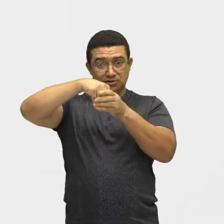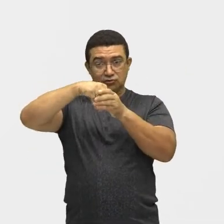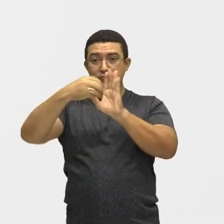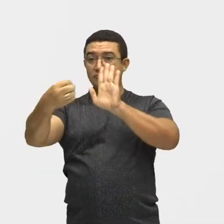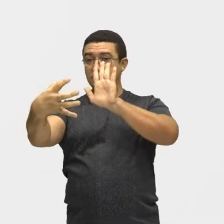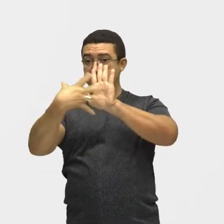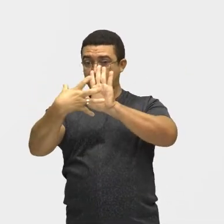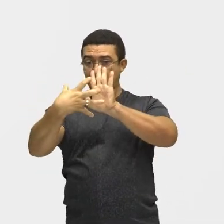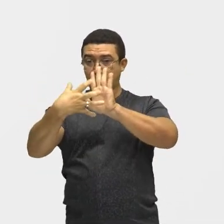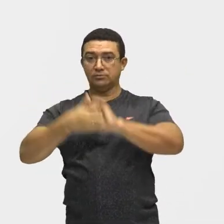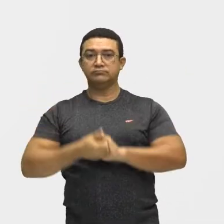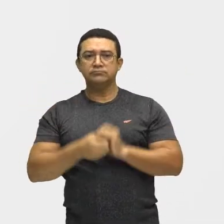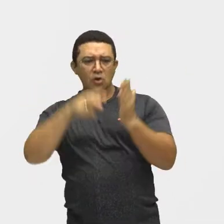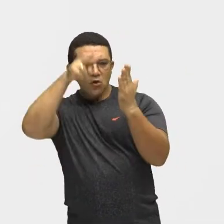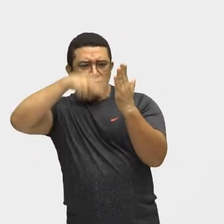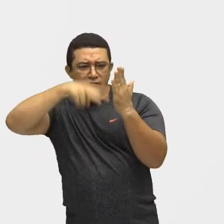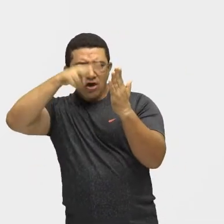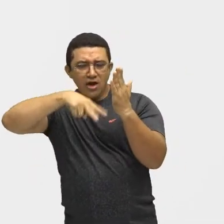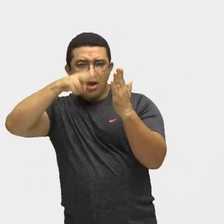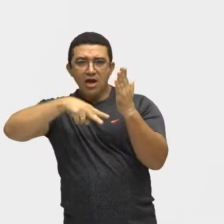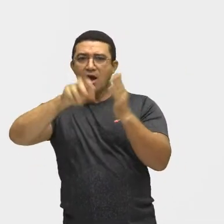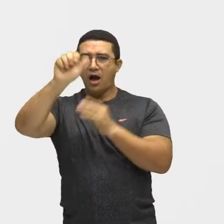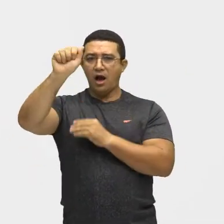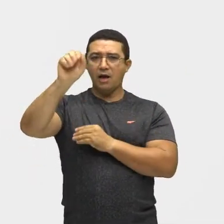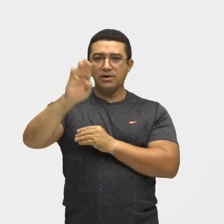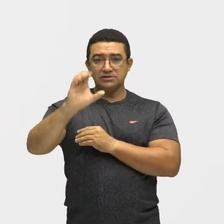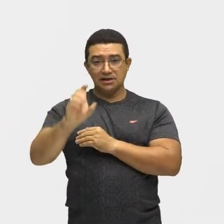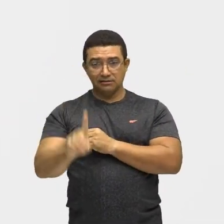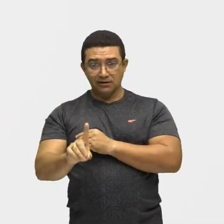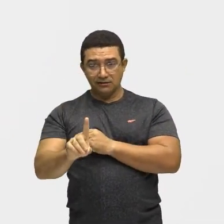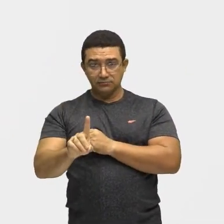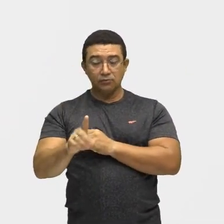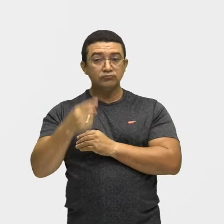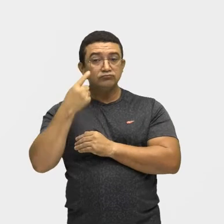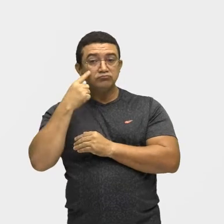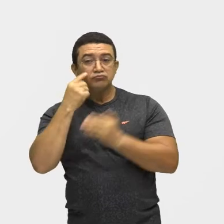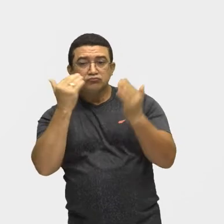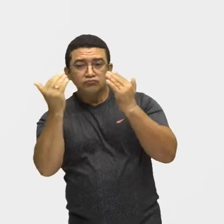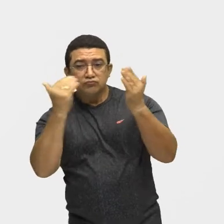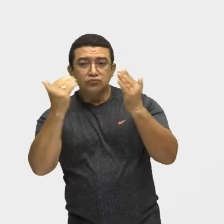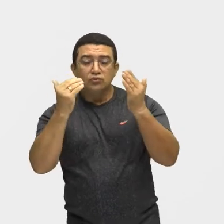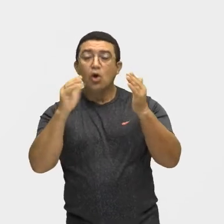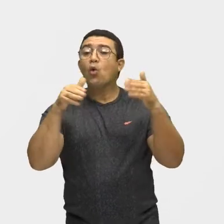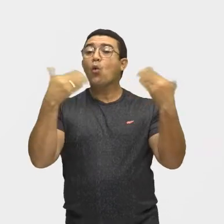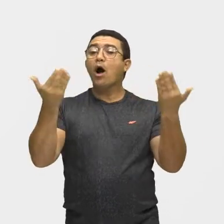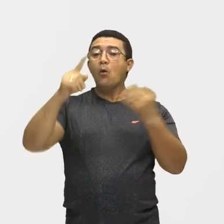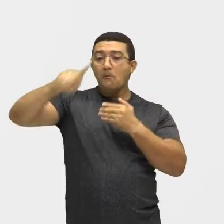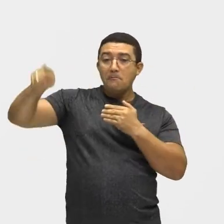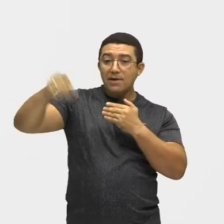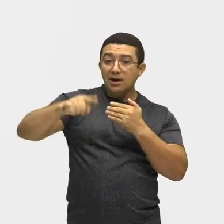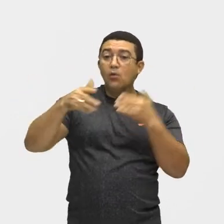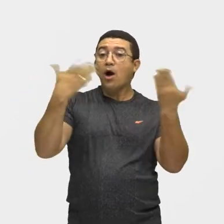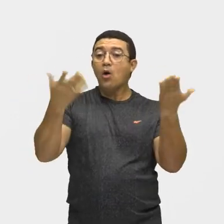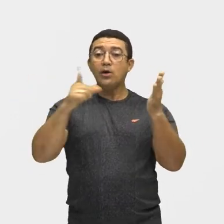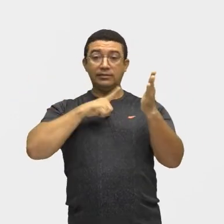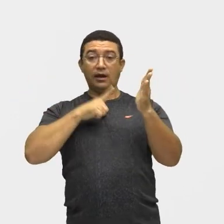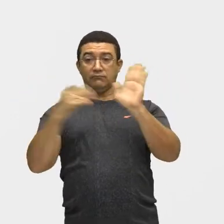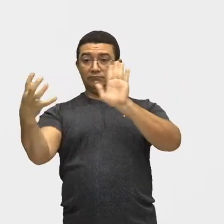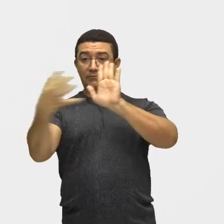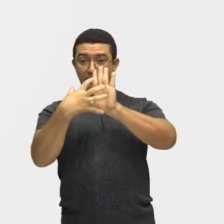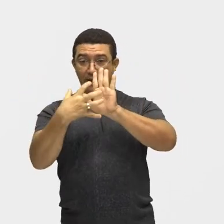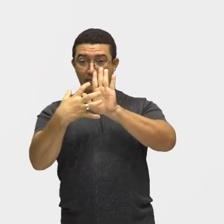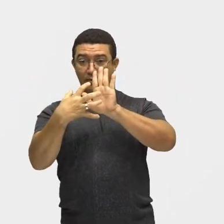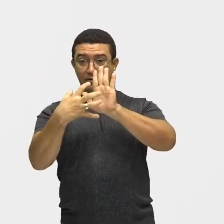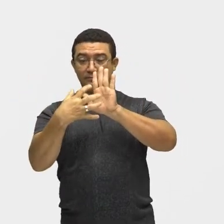vai observar entre A, B, C e D, né, para marcar aquelas em que